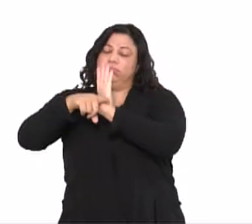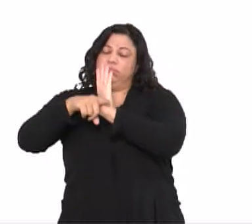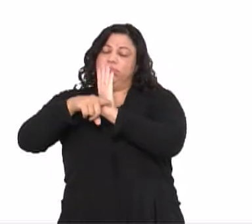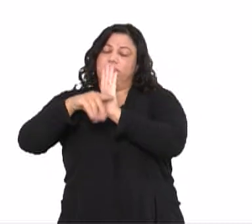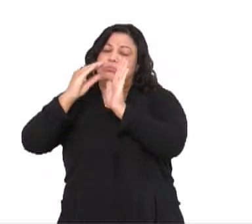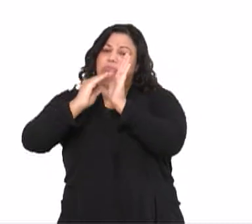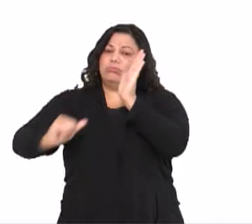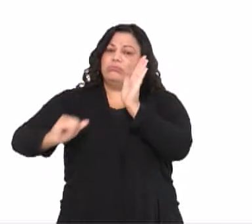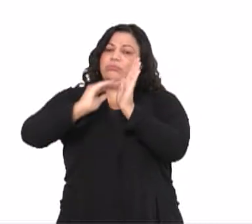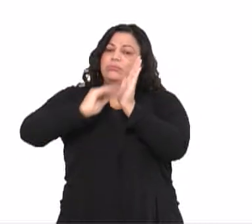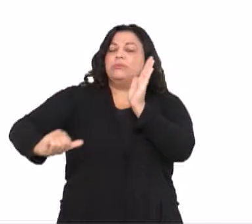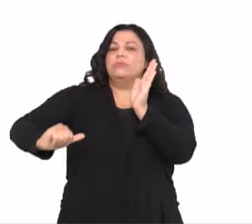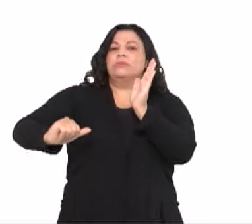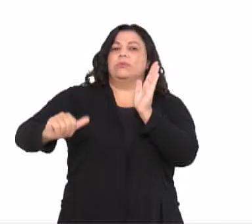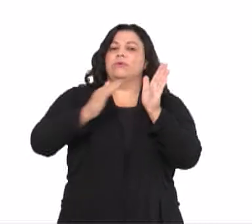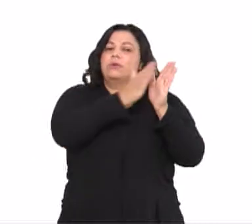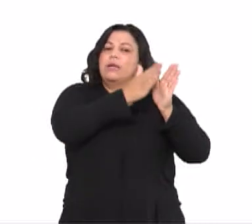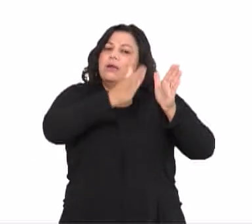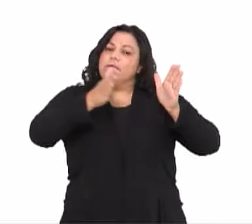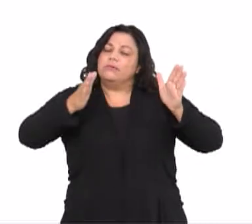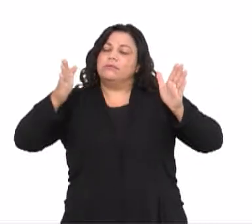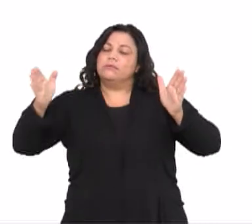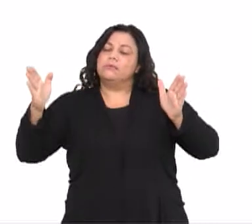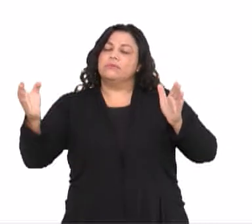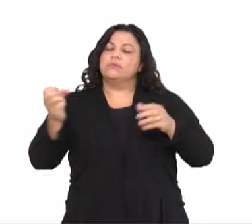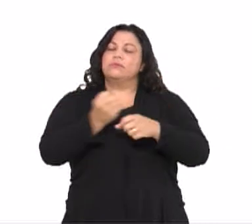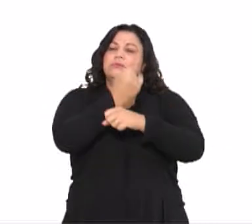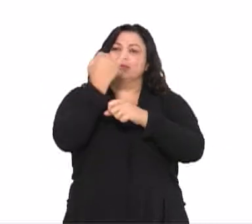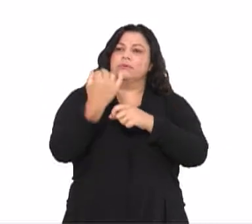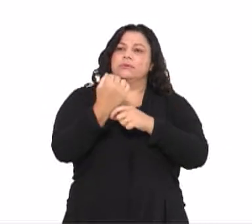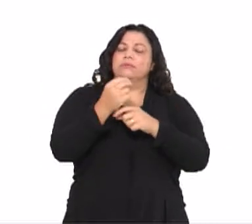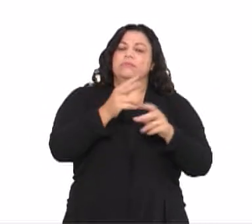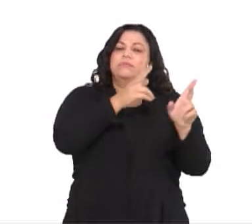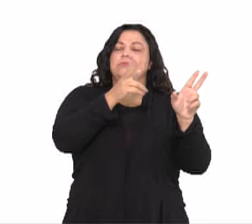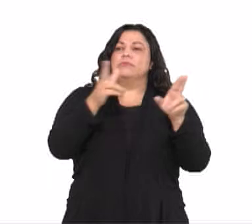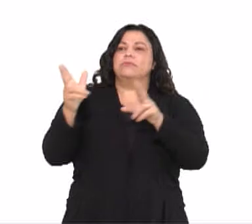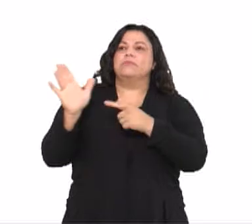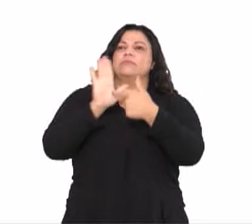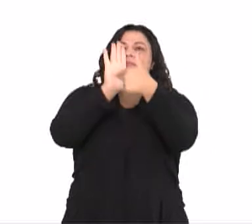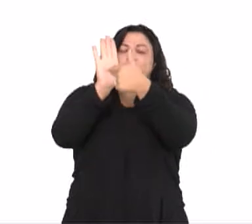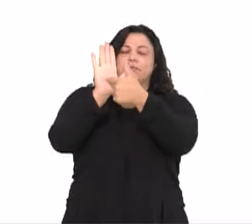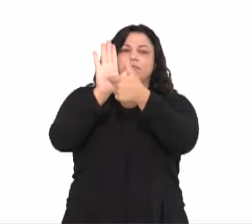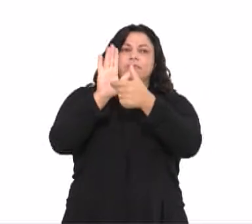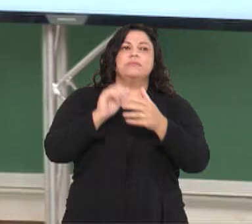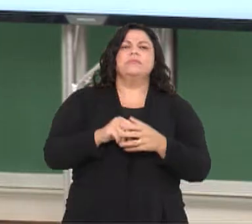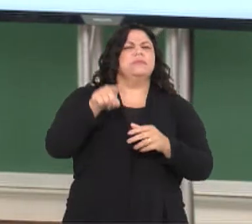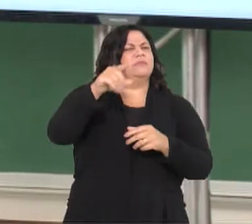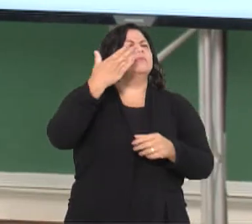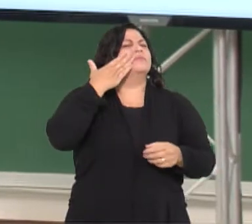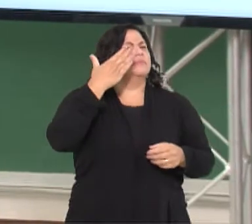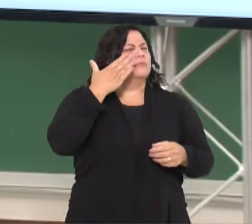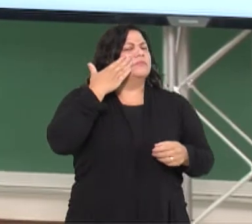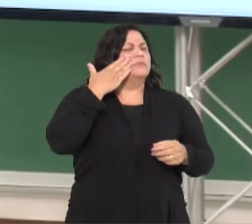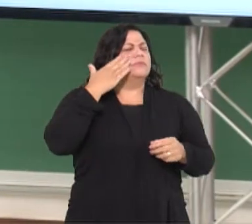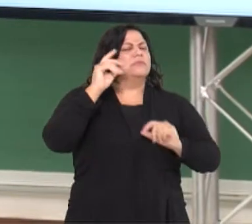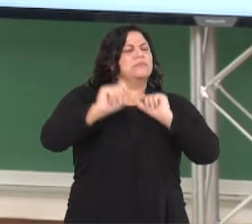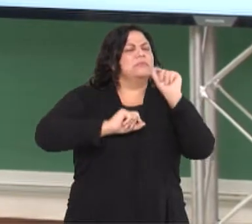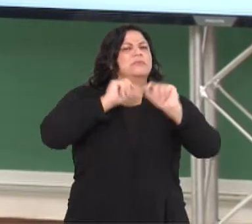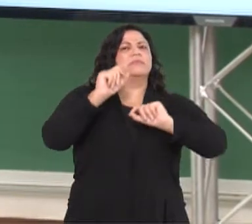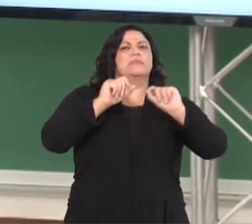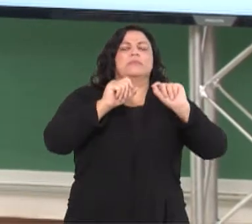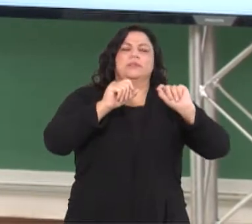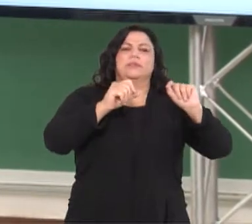em uma certa ordem os coeficientes dos termos que apresenta o mesmo grau. Esse aqui em certa ordem, gente, vocês sabem disso, né? Tem que ter a